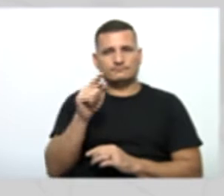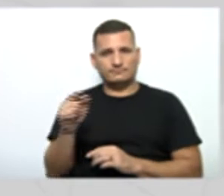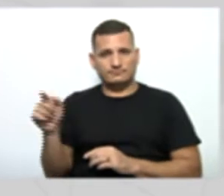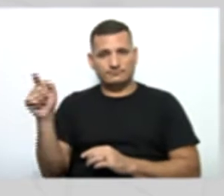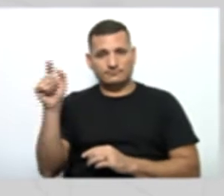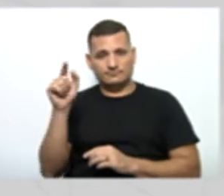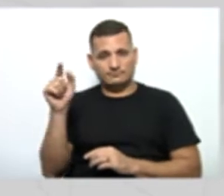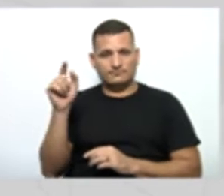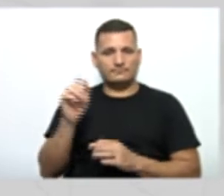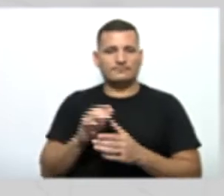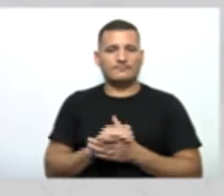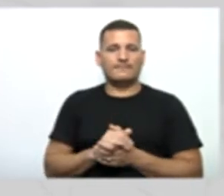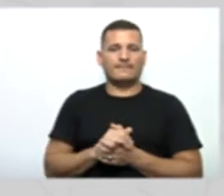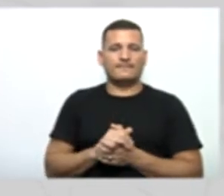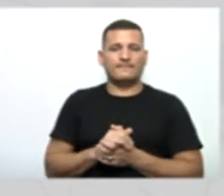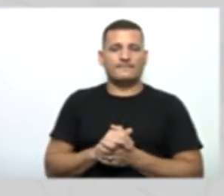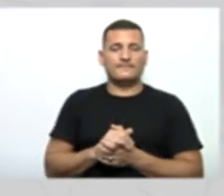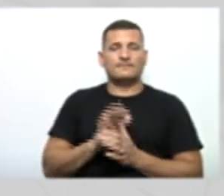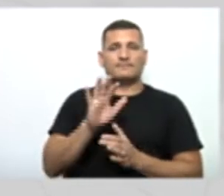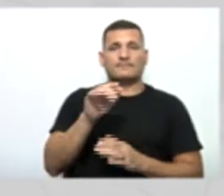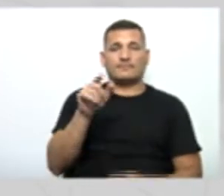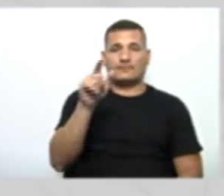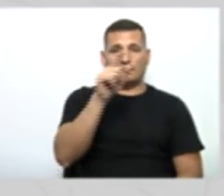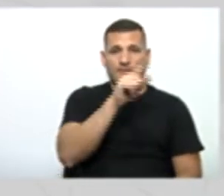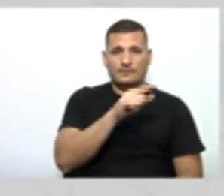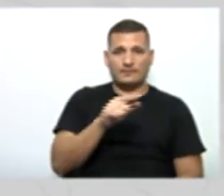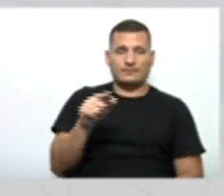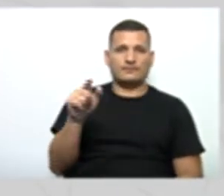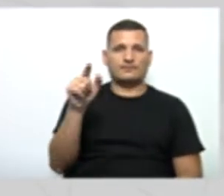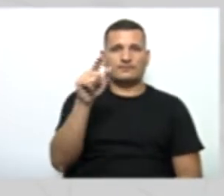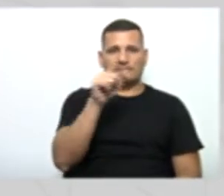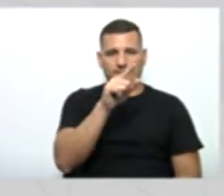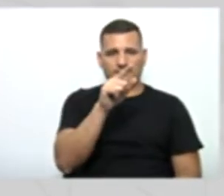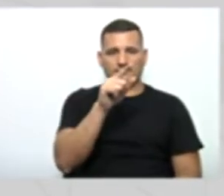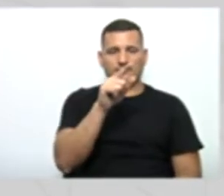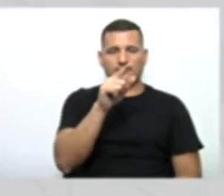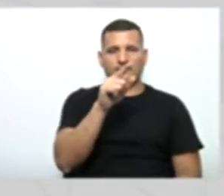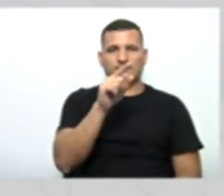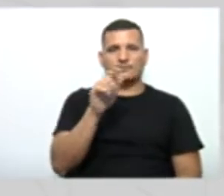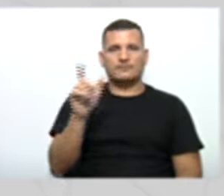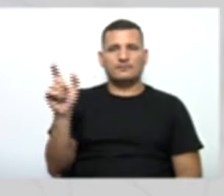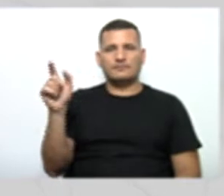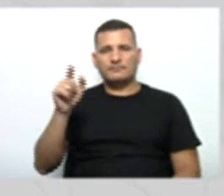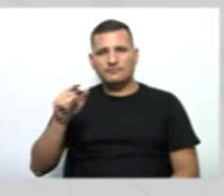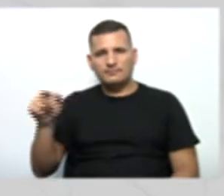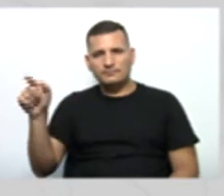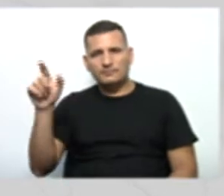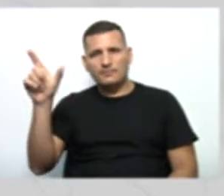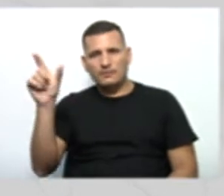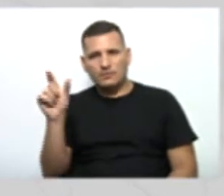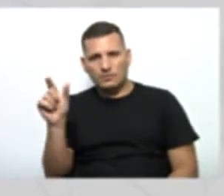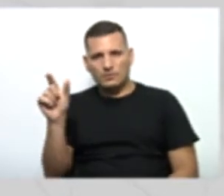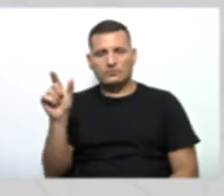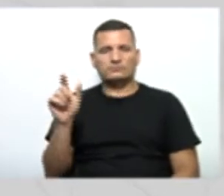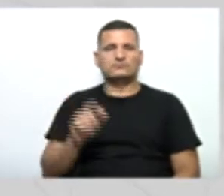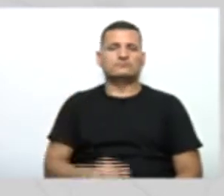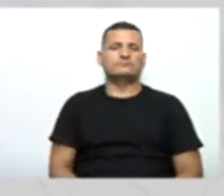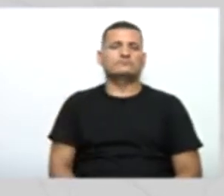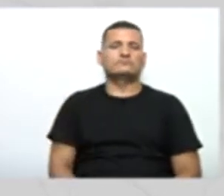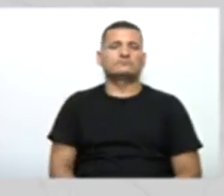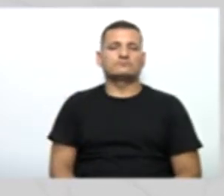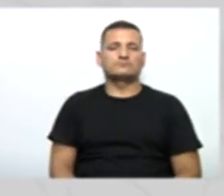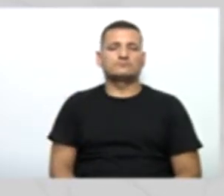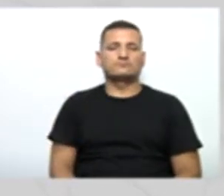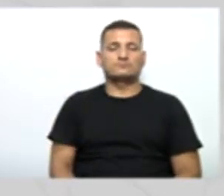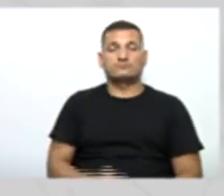uso maior é estendido por um caso de uso menor. Veja bem aí, gente, ó, um caso de